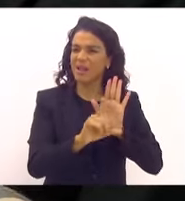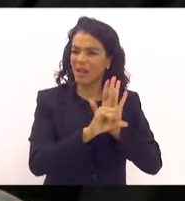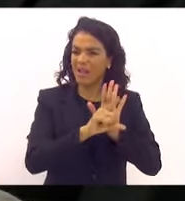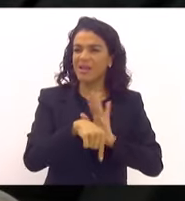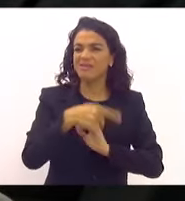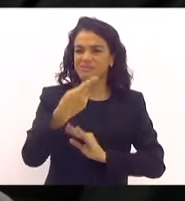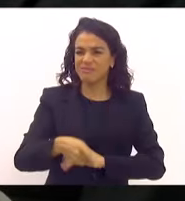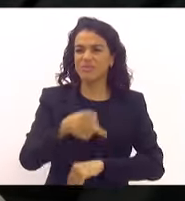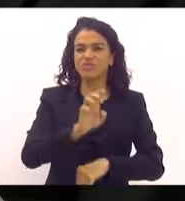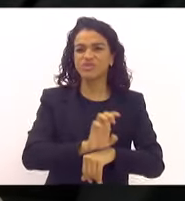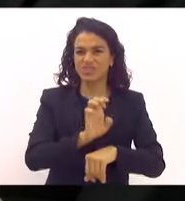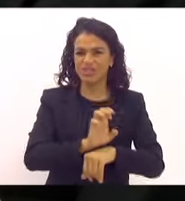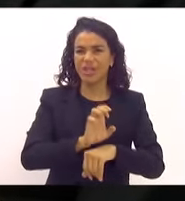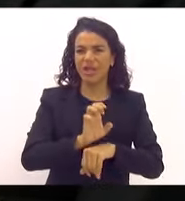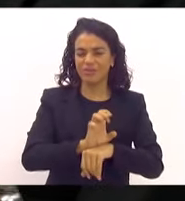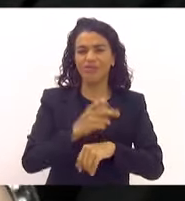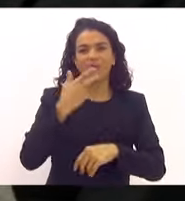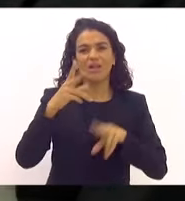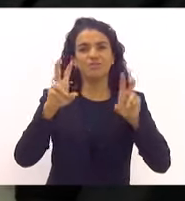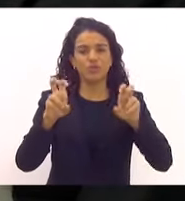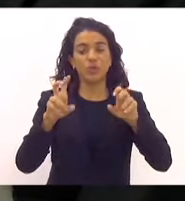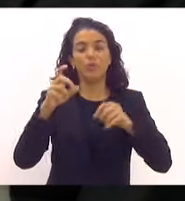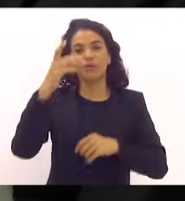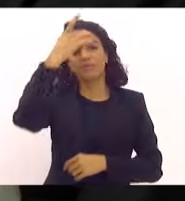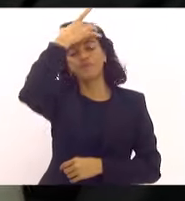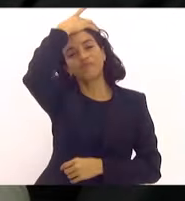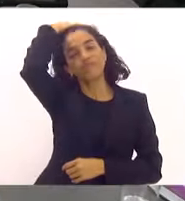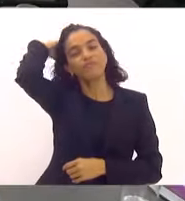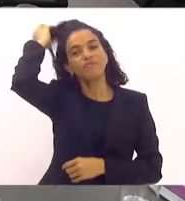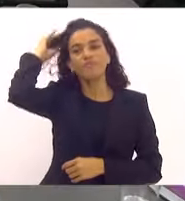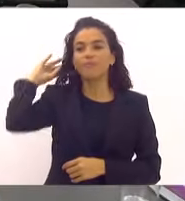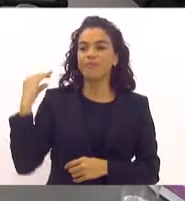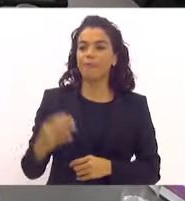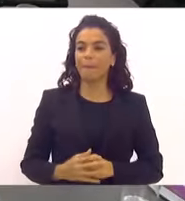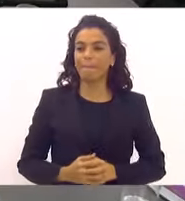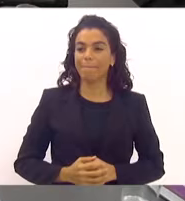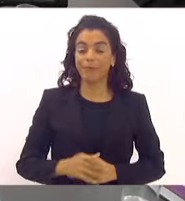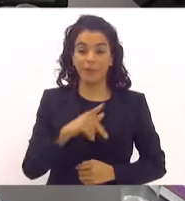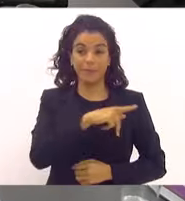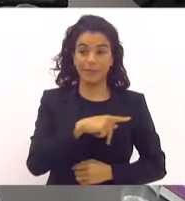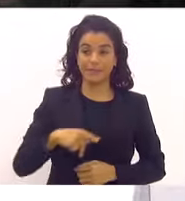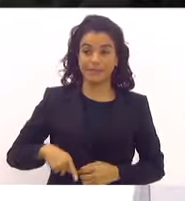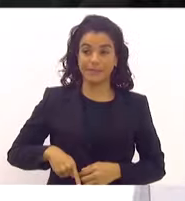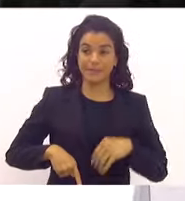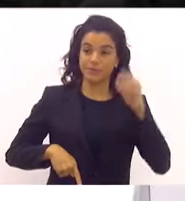Estado que tratam dessa forma. Perfeito. É isso. Deputado Luiz Paulo. Senhor presidente,